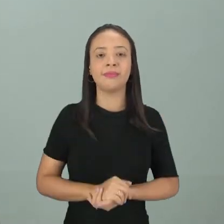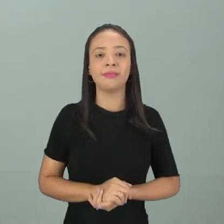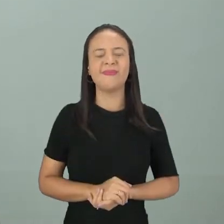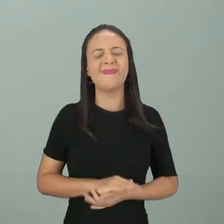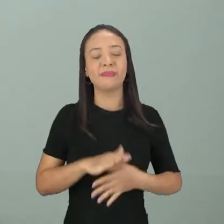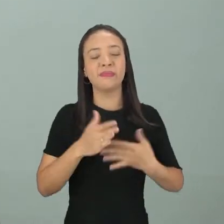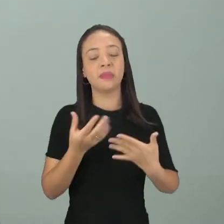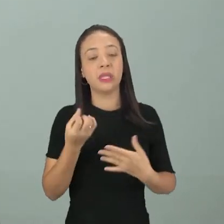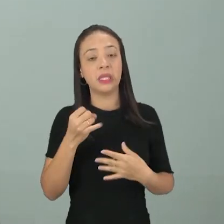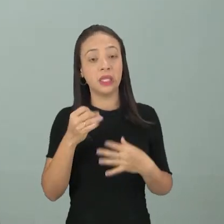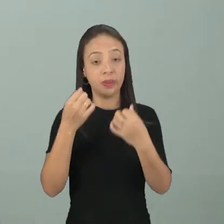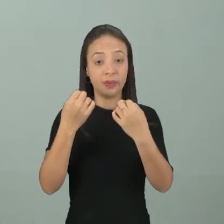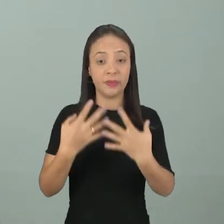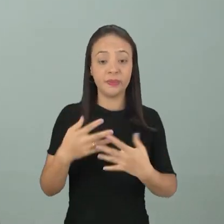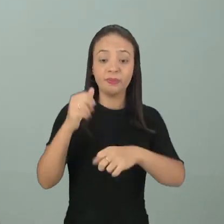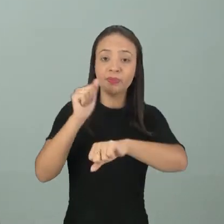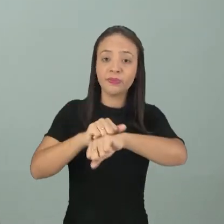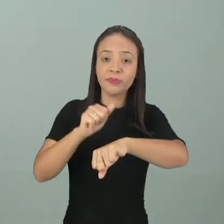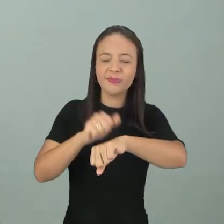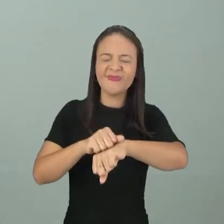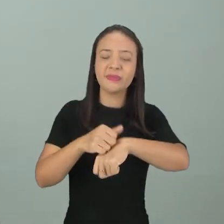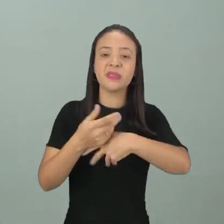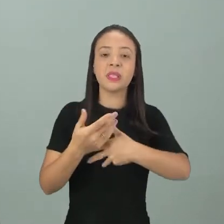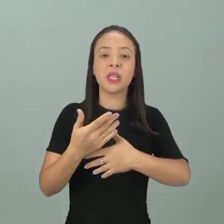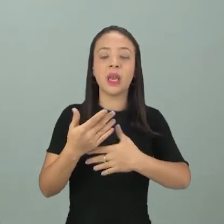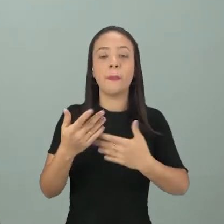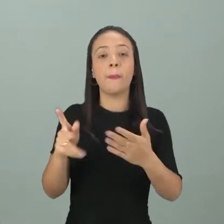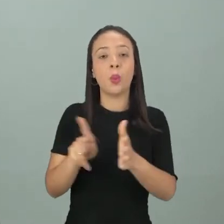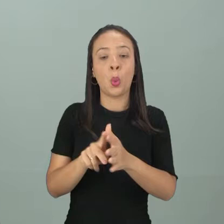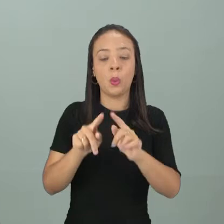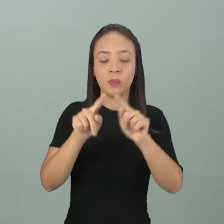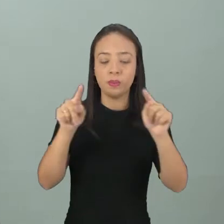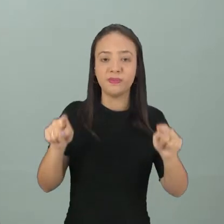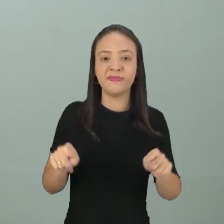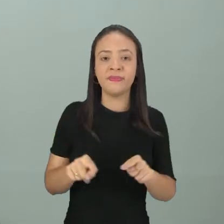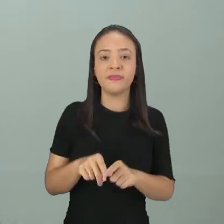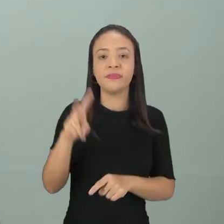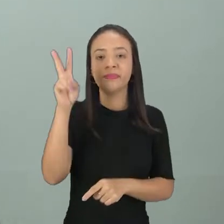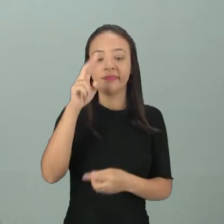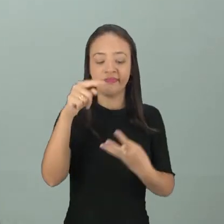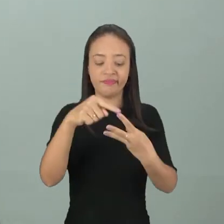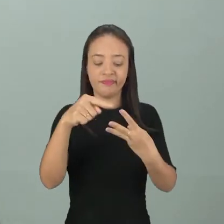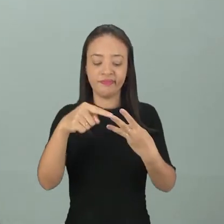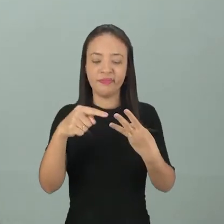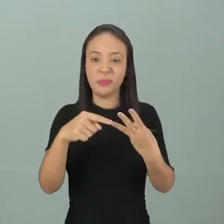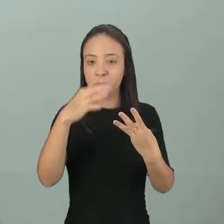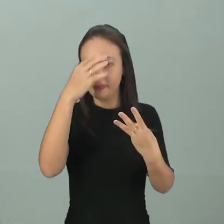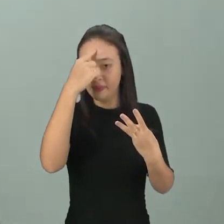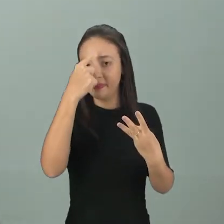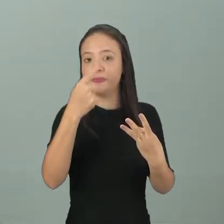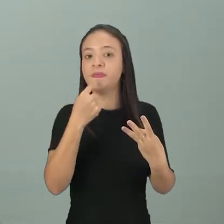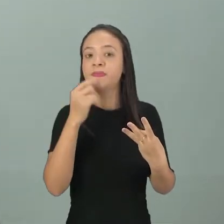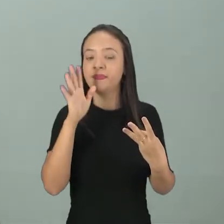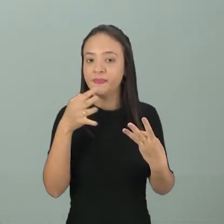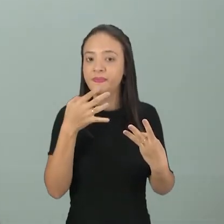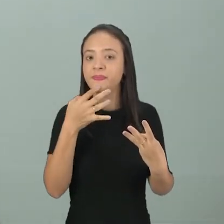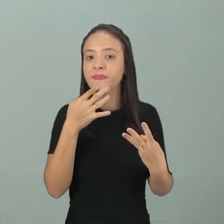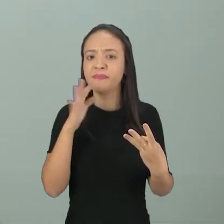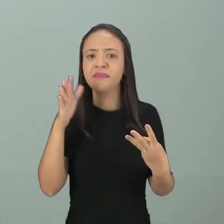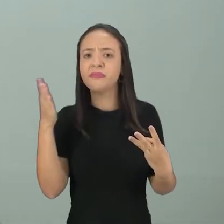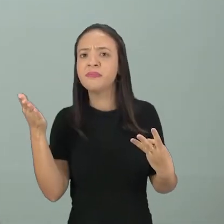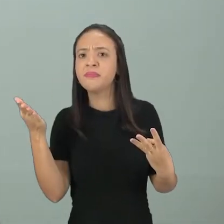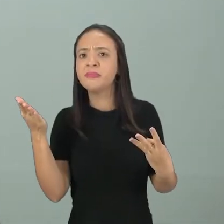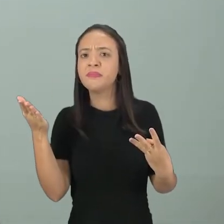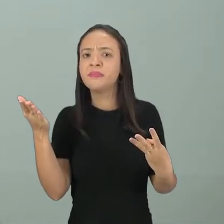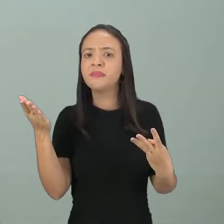quando falamos de corpos redondos, rapidamente já nos lembramos de 3 figuras muito conhecidas. Vocês sabem de que